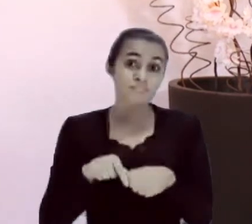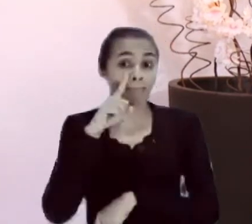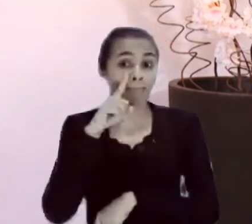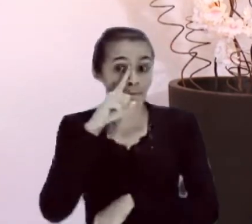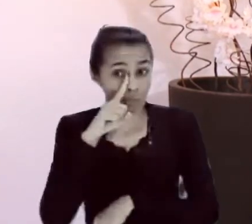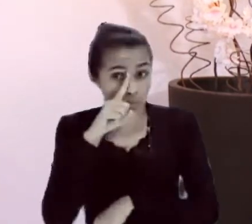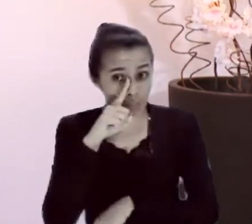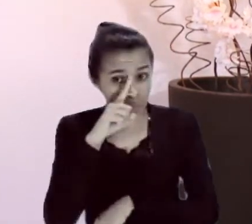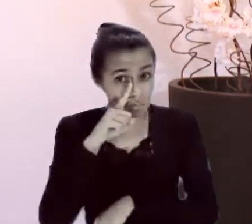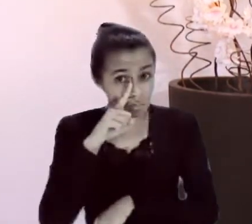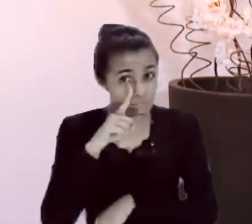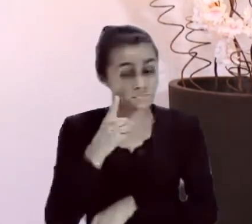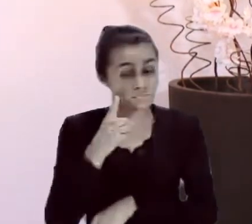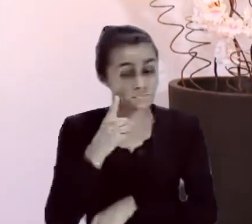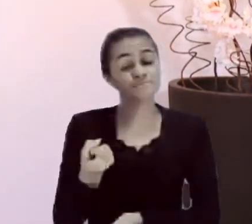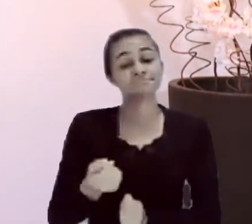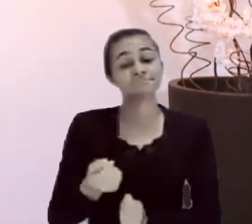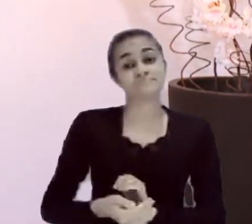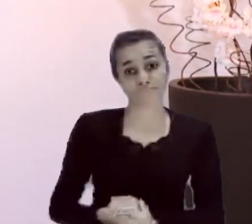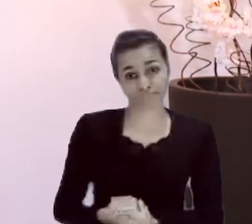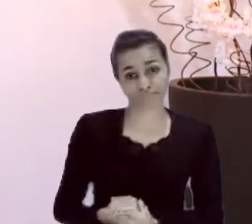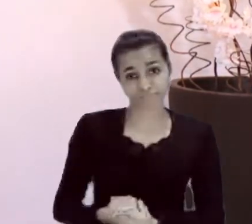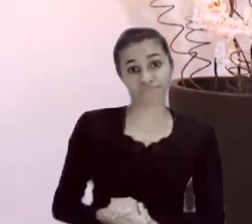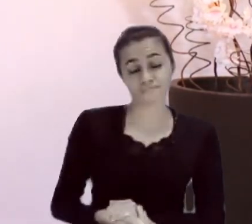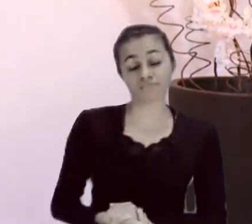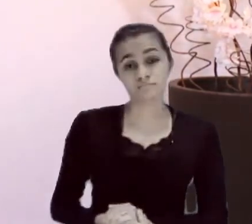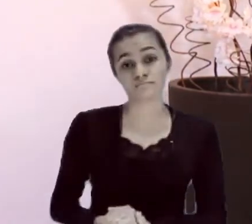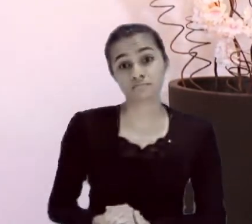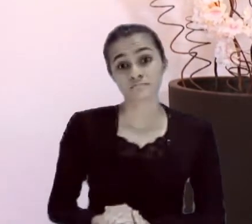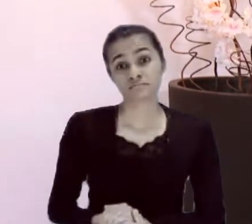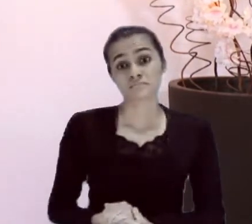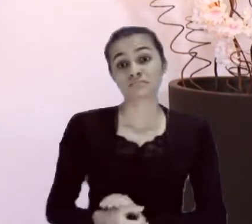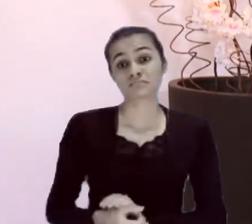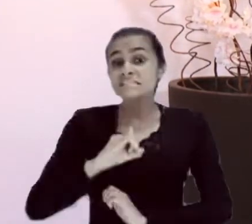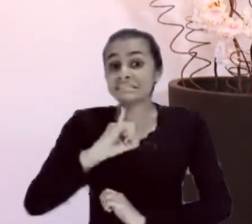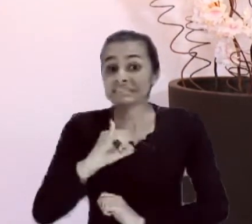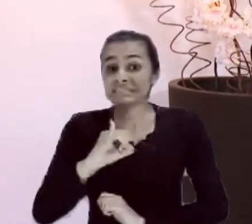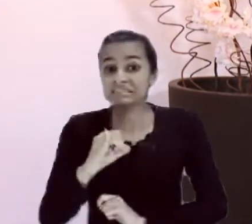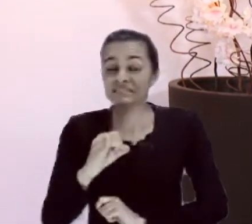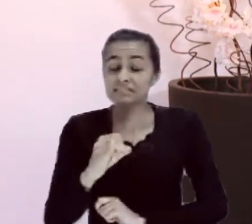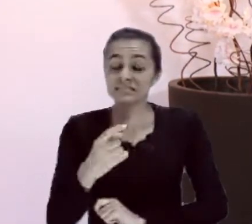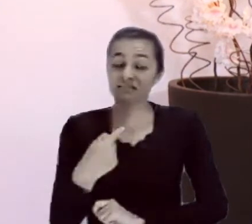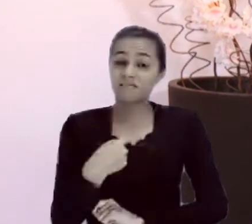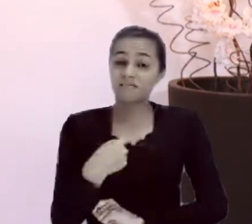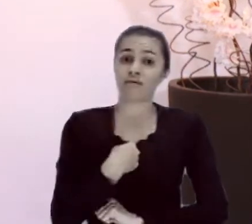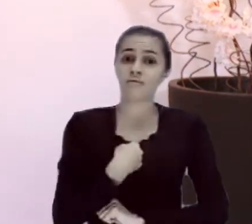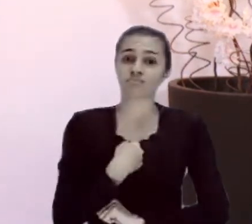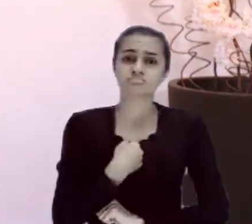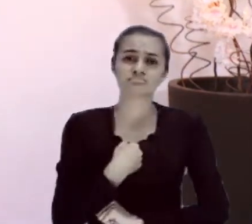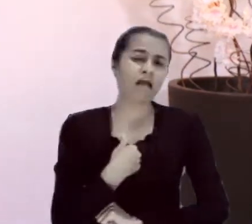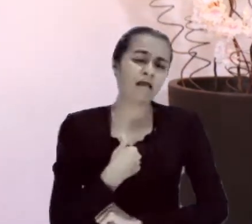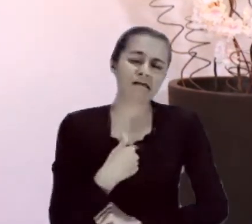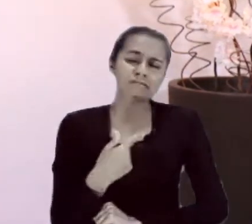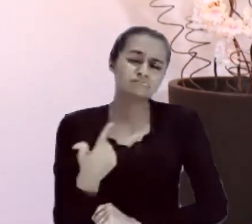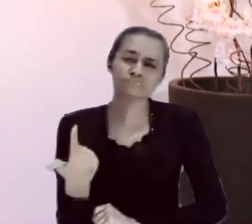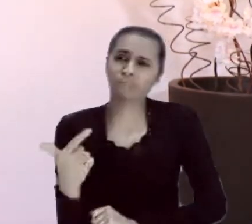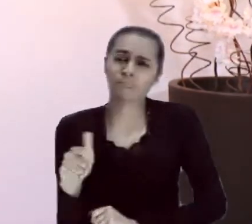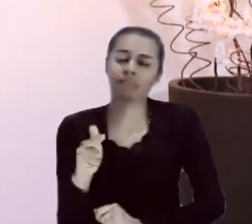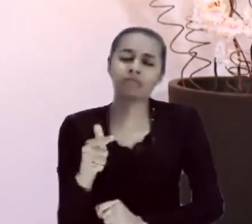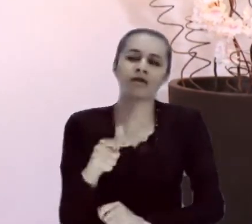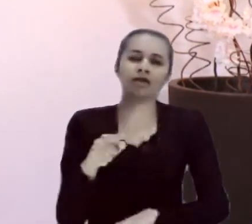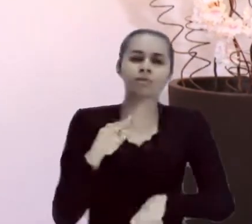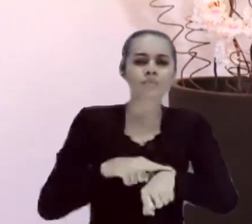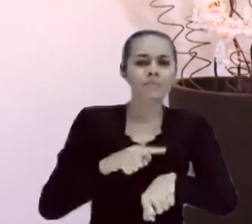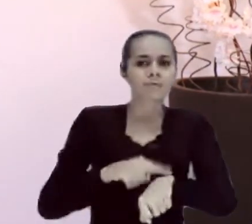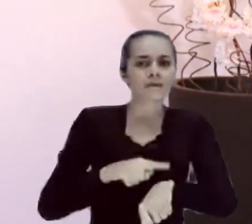há desculpa para as outras coisas, porque se eu não tenho tempo, eu preciso procurar tempo para ajudar. Se eu não tenho recurso financeiro, eu